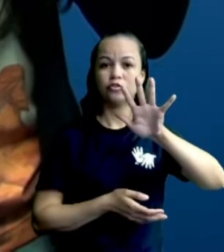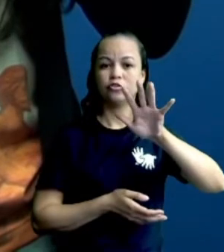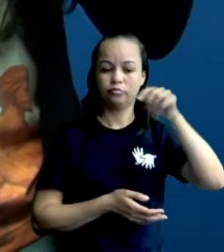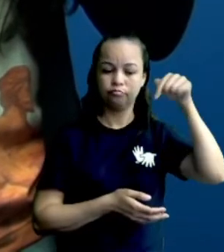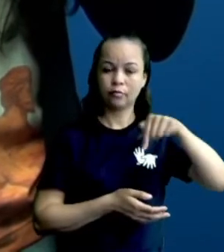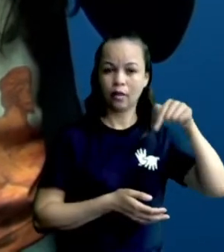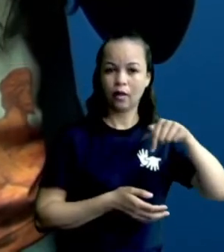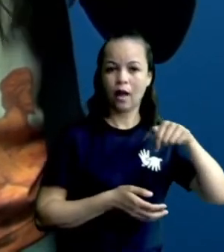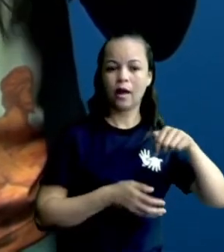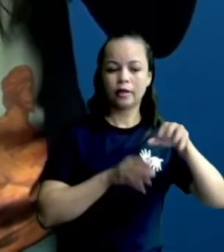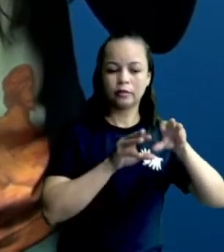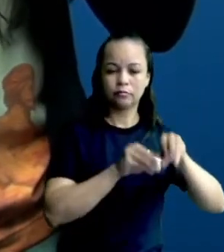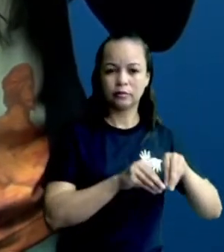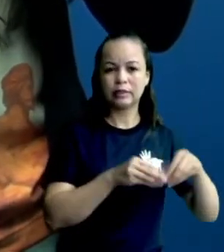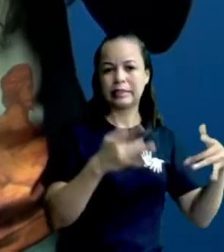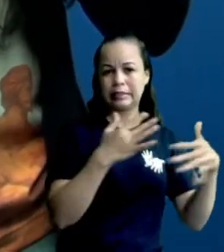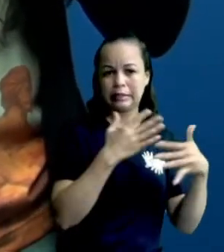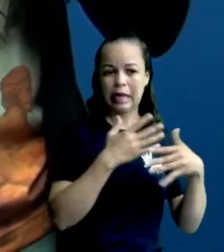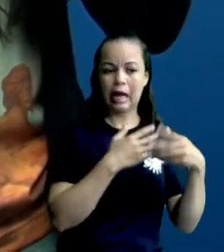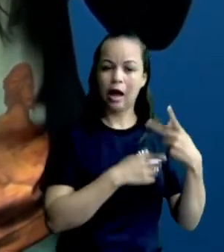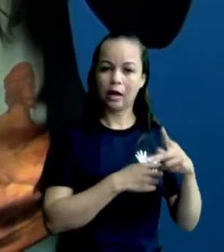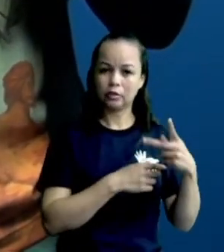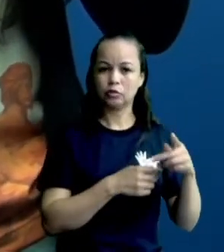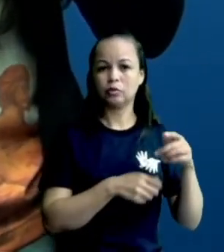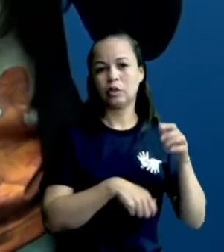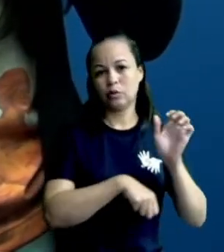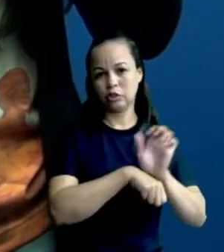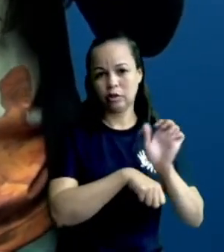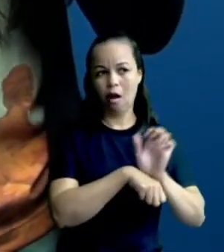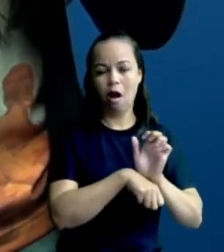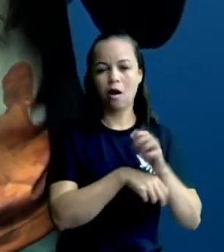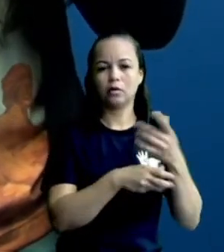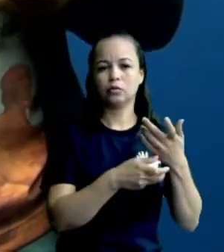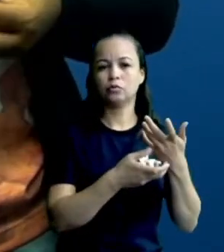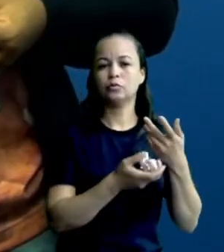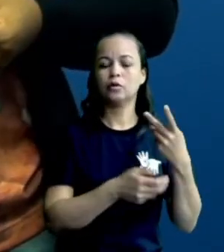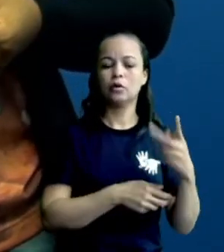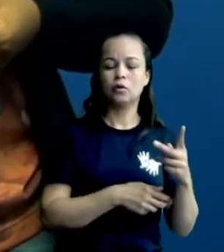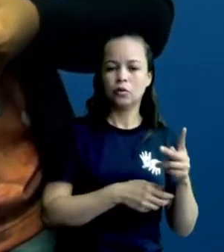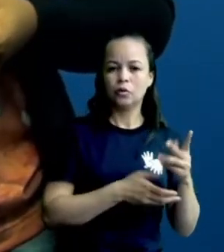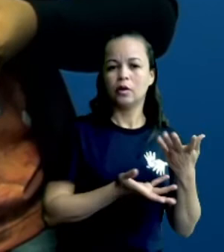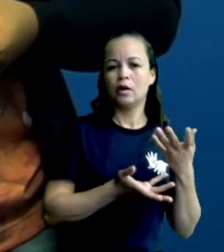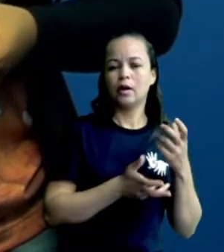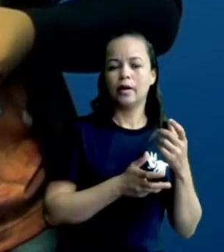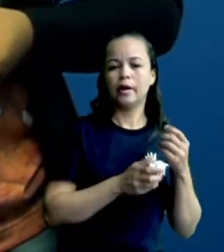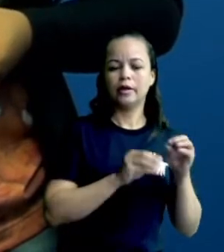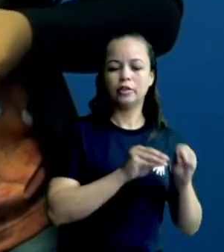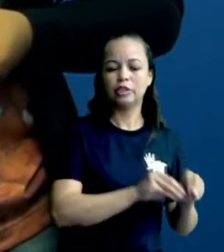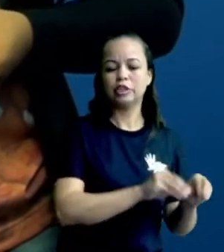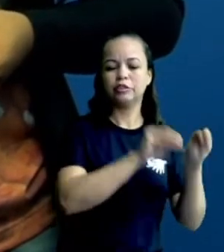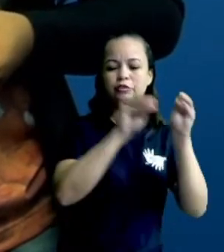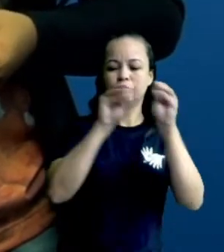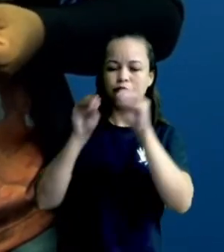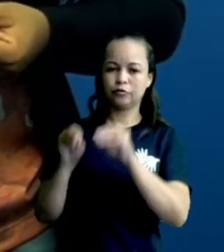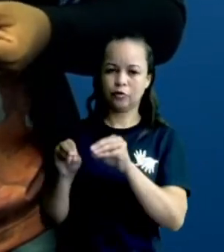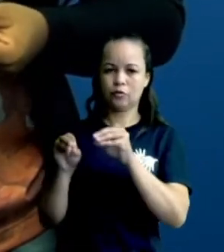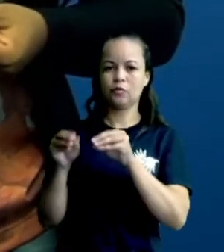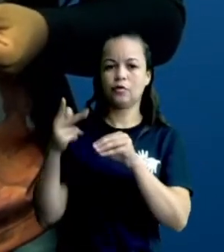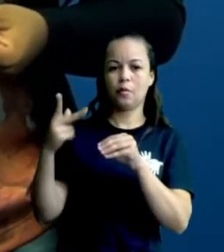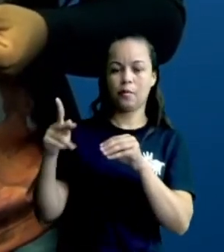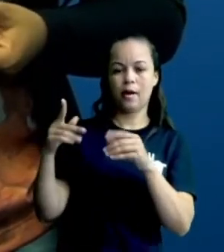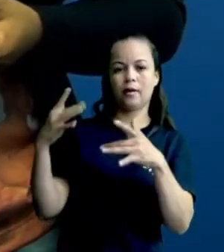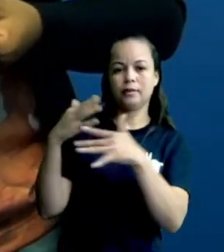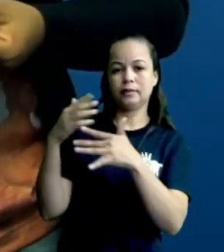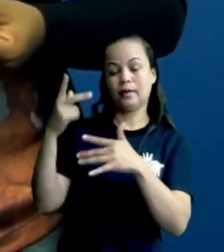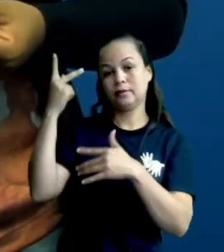saíram da cidade, de suas cidades natais, de seu estado natal, de sua região natal e foram para o Sudeste, para